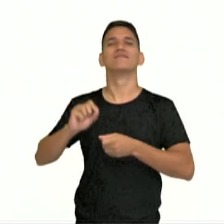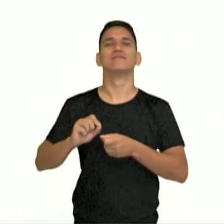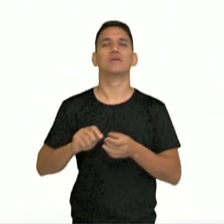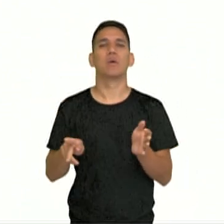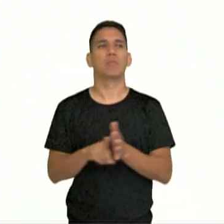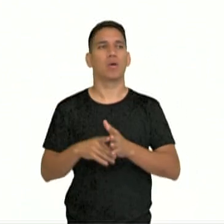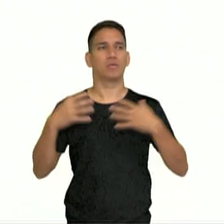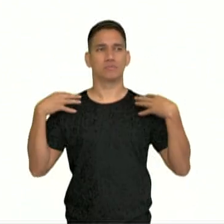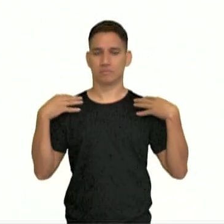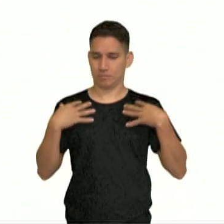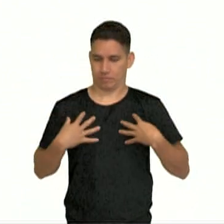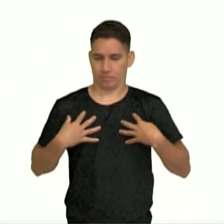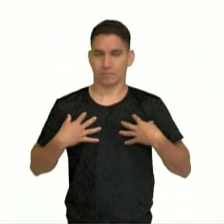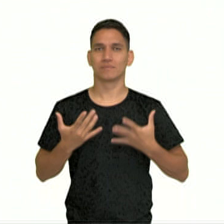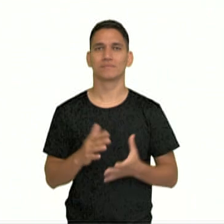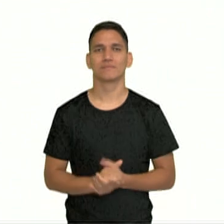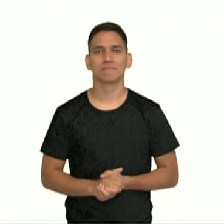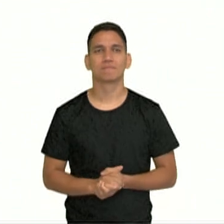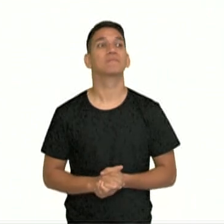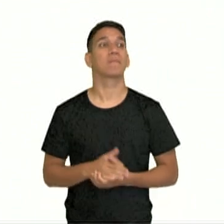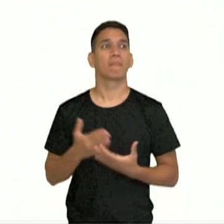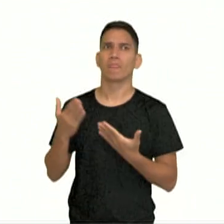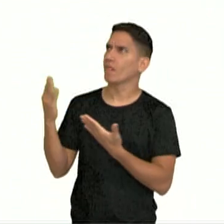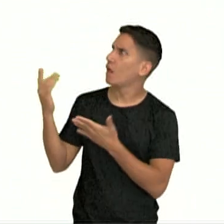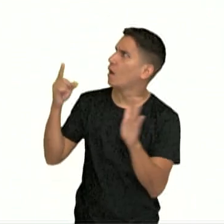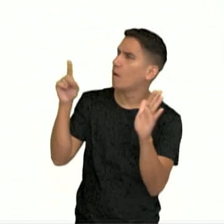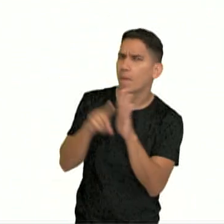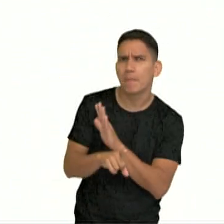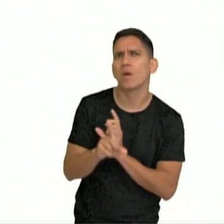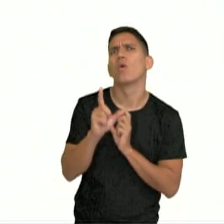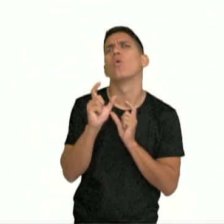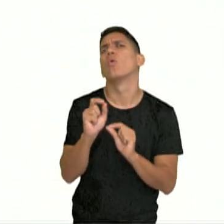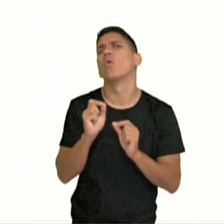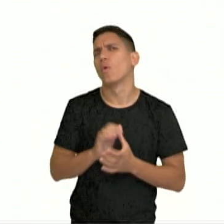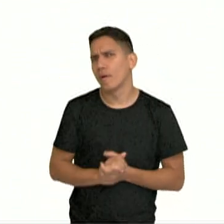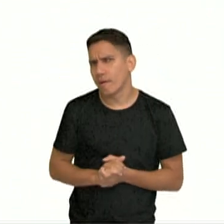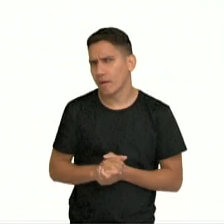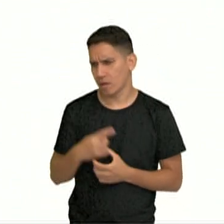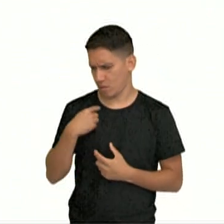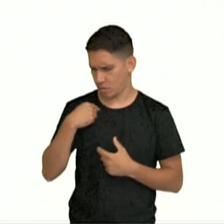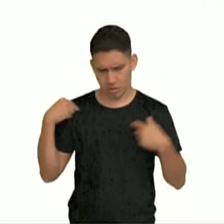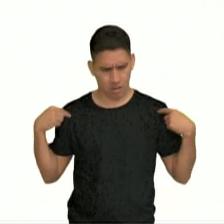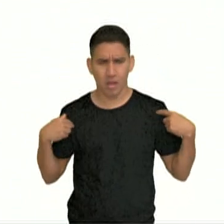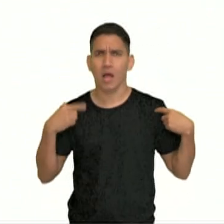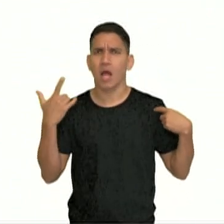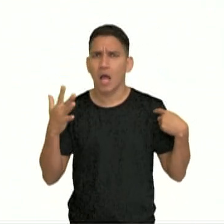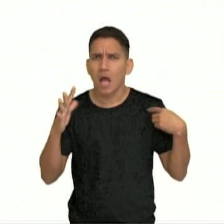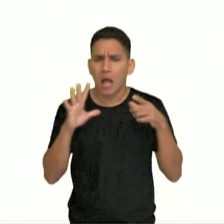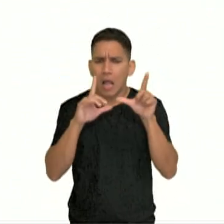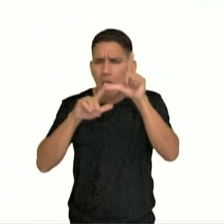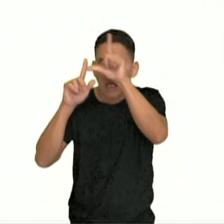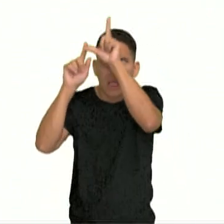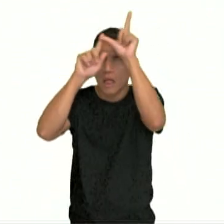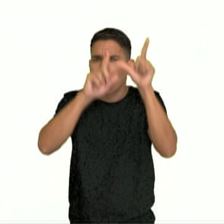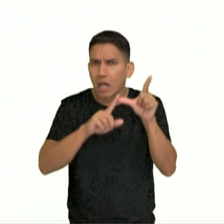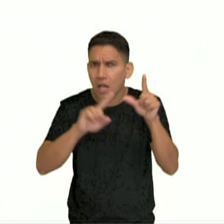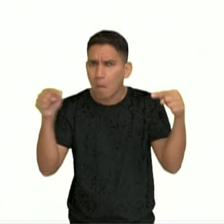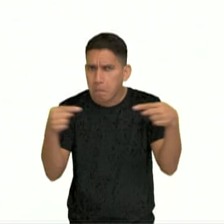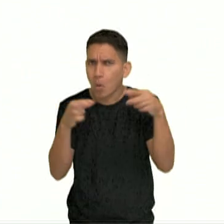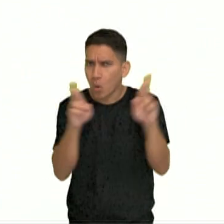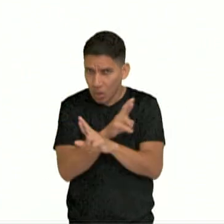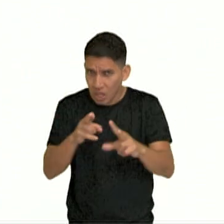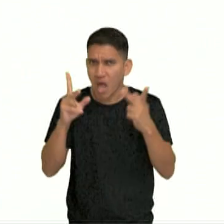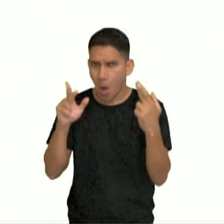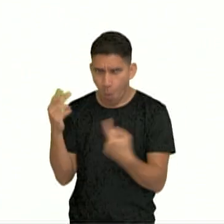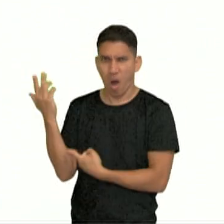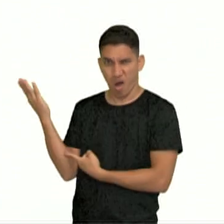o ombro. Aí eu lhe pergunto, será que as letras têm relação com o personagem? Procurem lá na internet o retrato do Harry